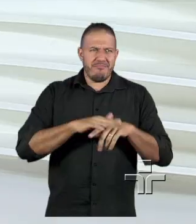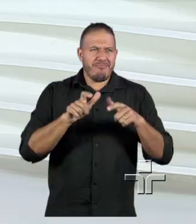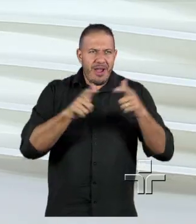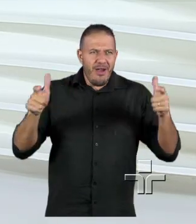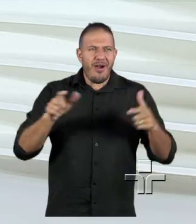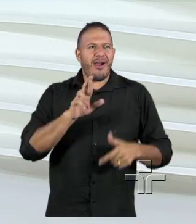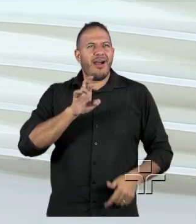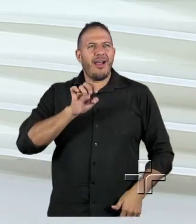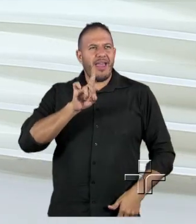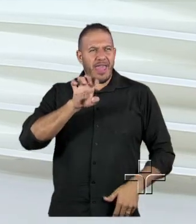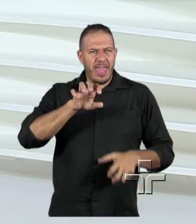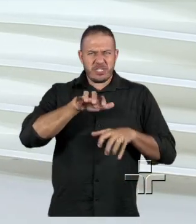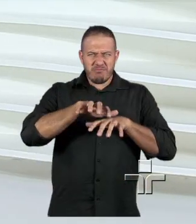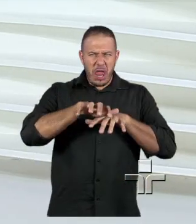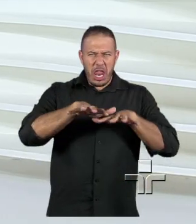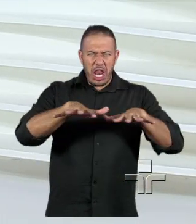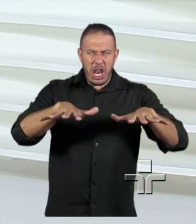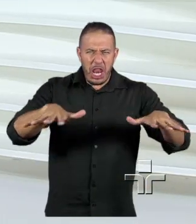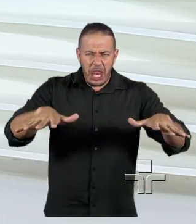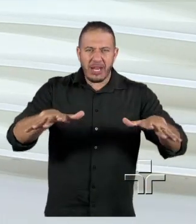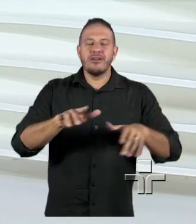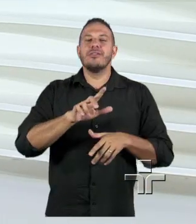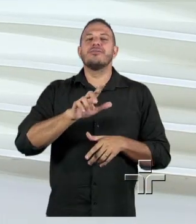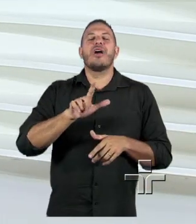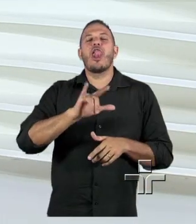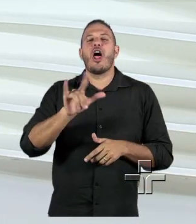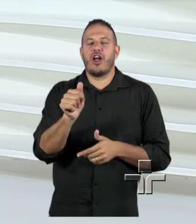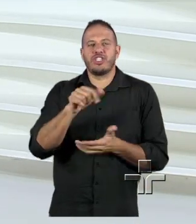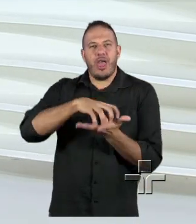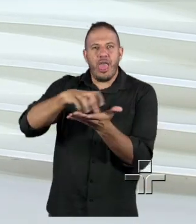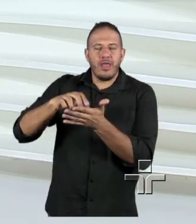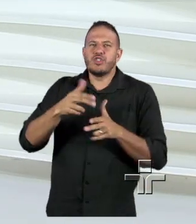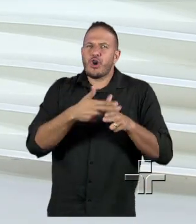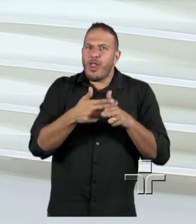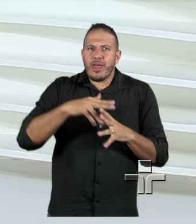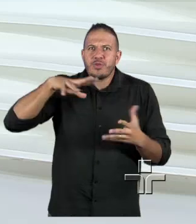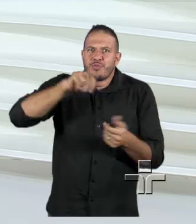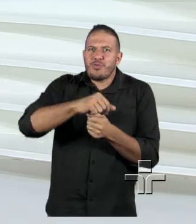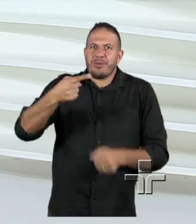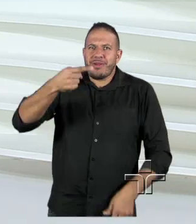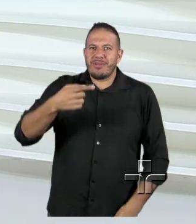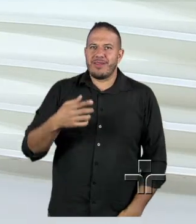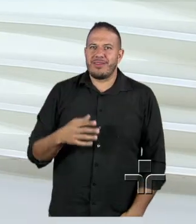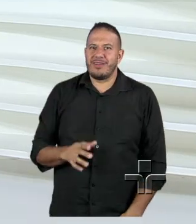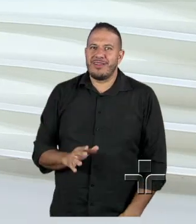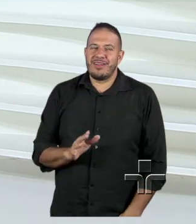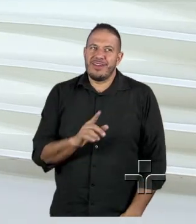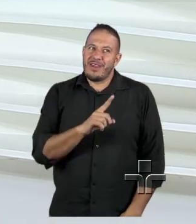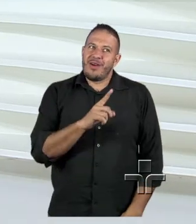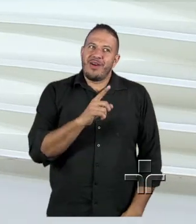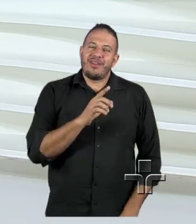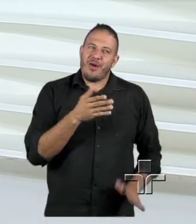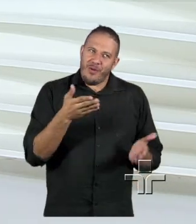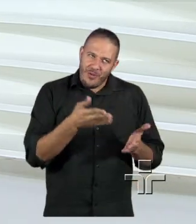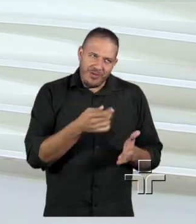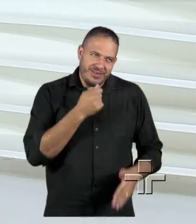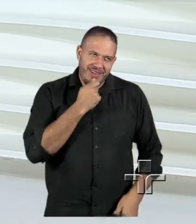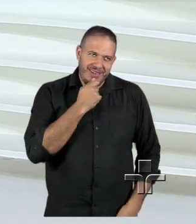de lojas de chocolate do mundo. Hoje ainda não, Helena. Hoje não. Hoje ainda